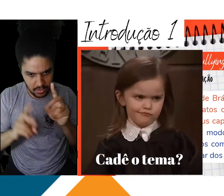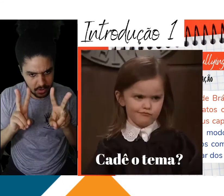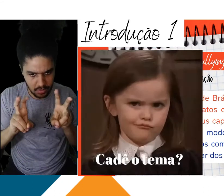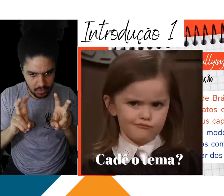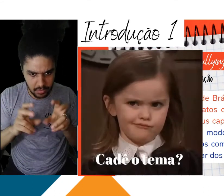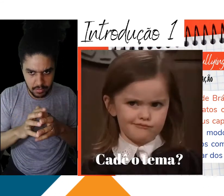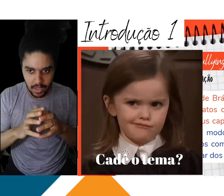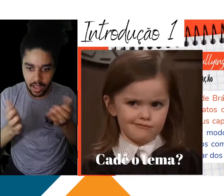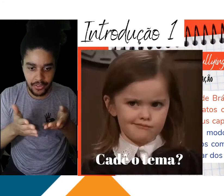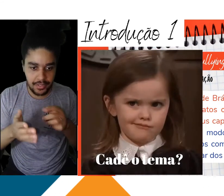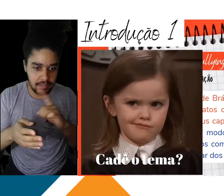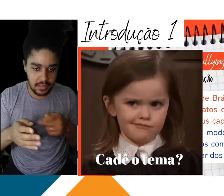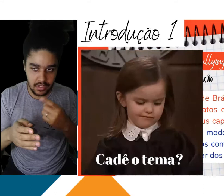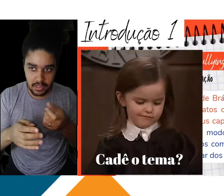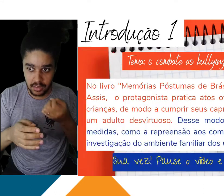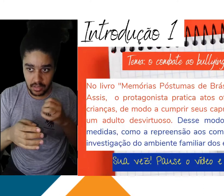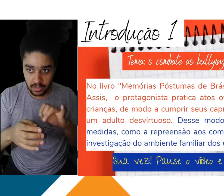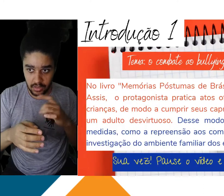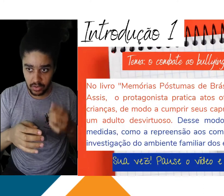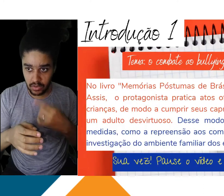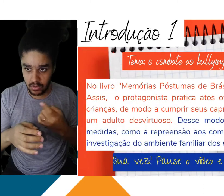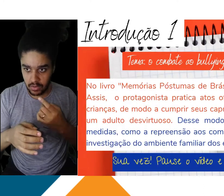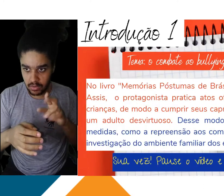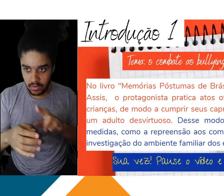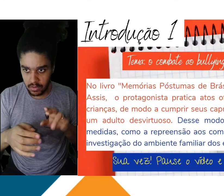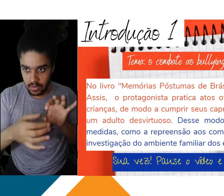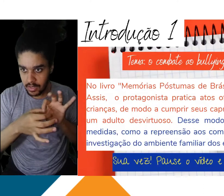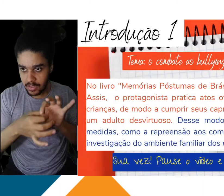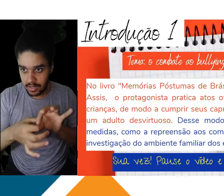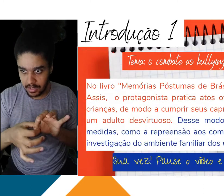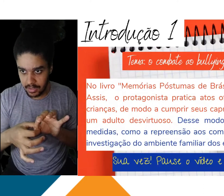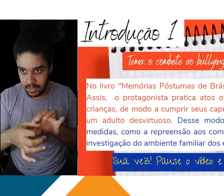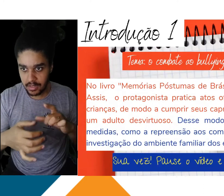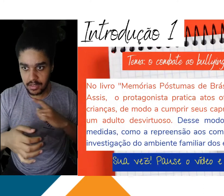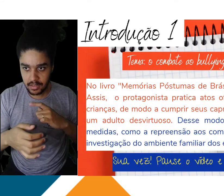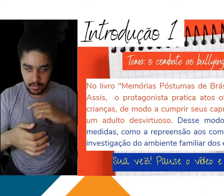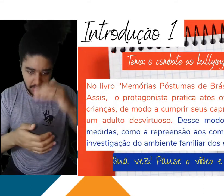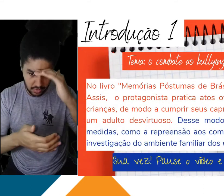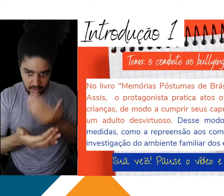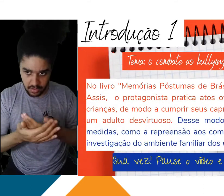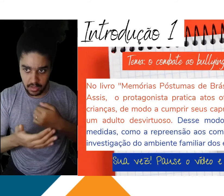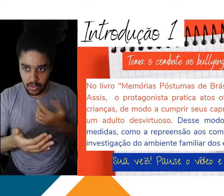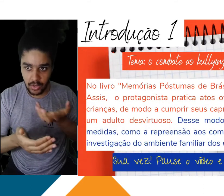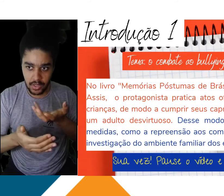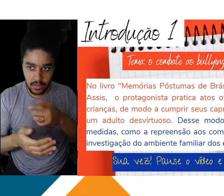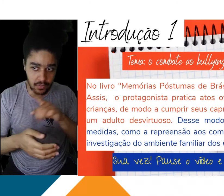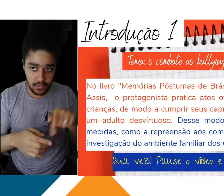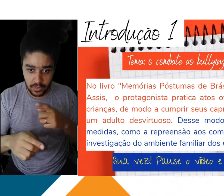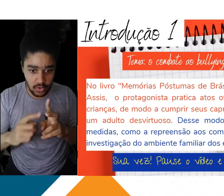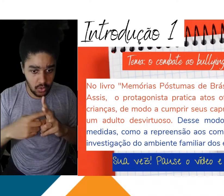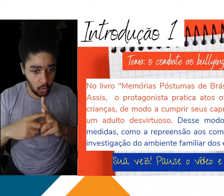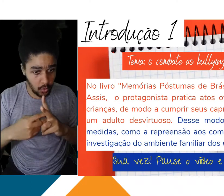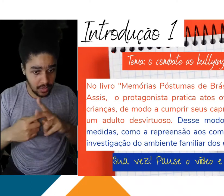o tema aqui? E aí, agora com vocês. Se nós temos a contextualização e temos a tese, eu quero